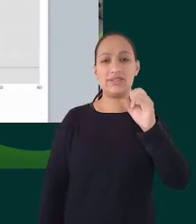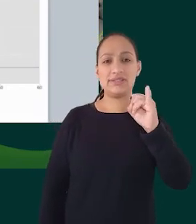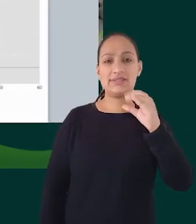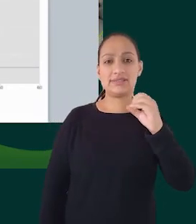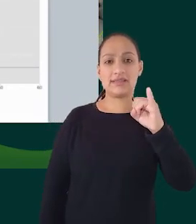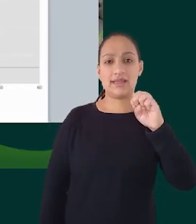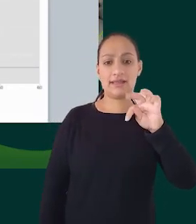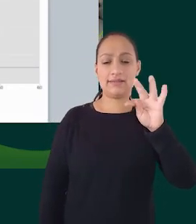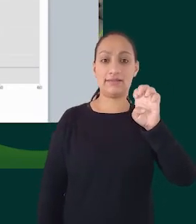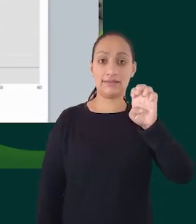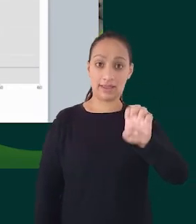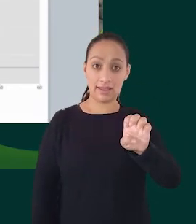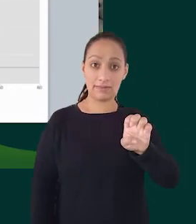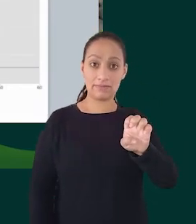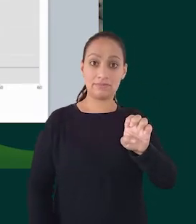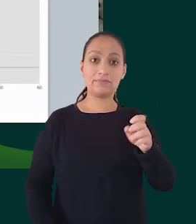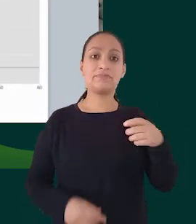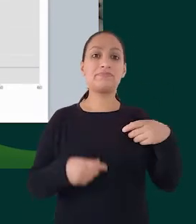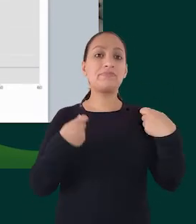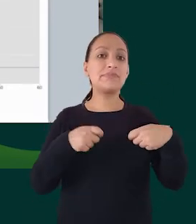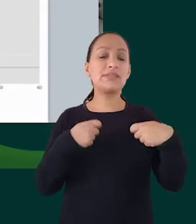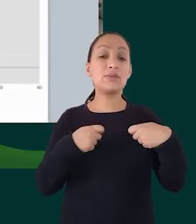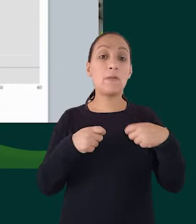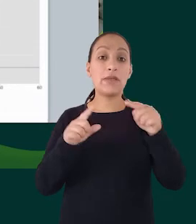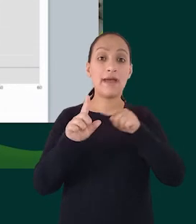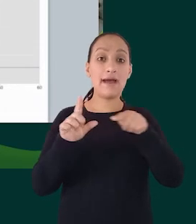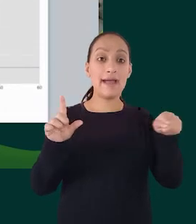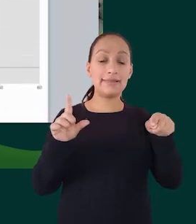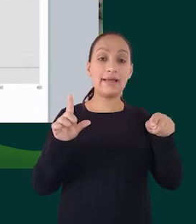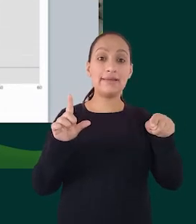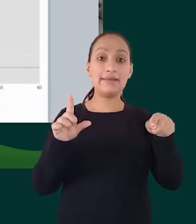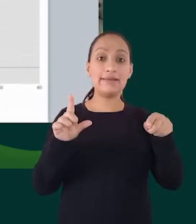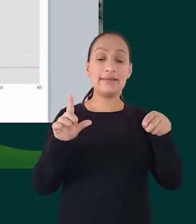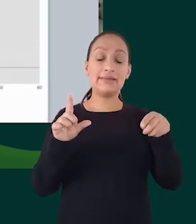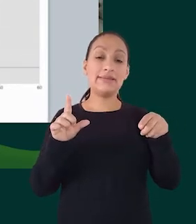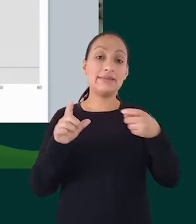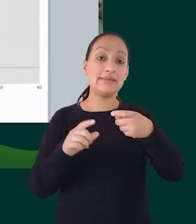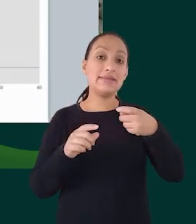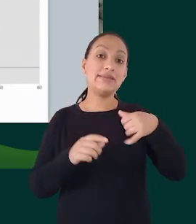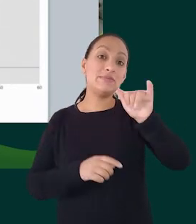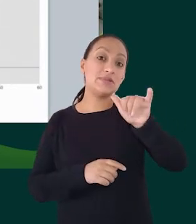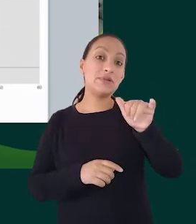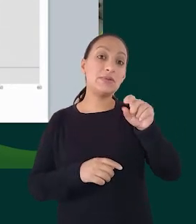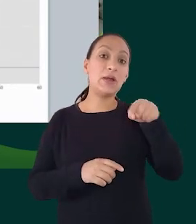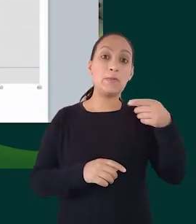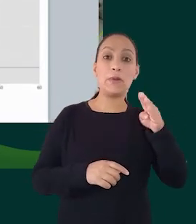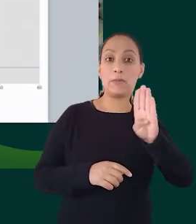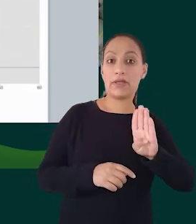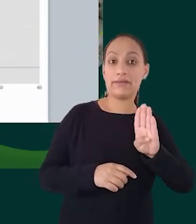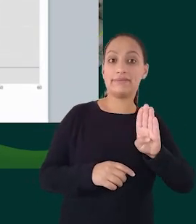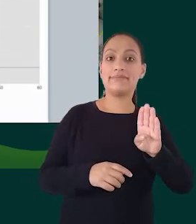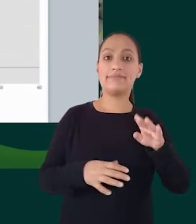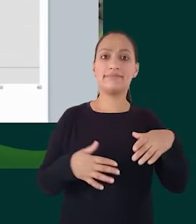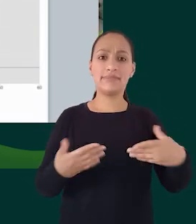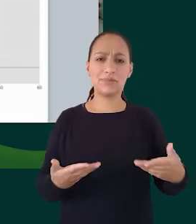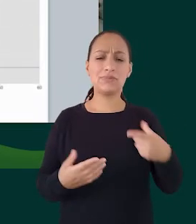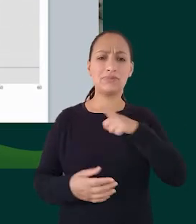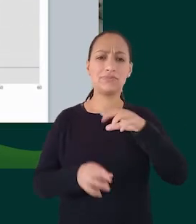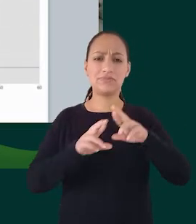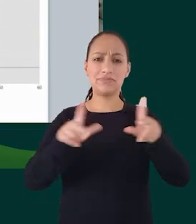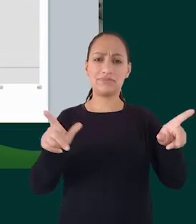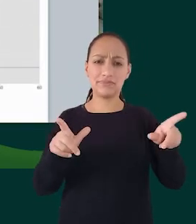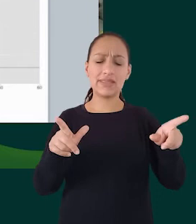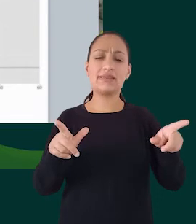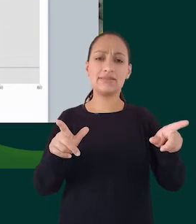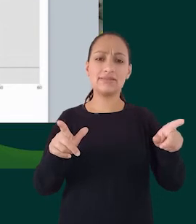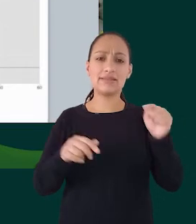a minha reta y, que é o meu b, né? Eu tenho certeza que muitos de vocês já viram isso. Aqui tem uma diferença sutil,